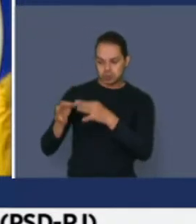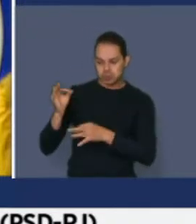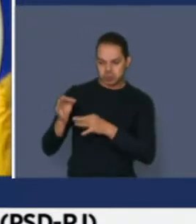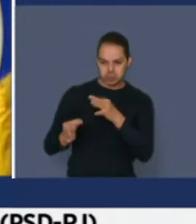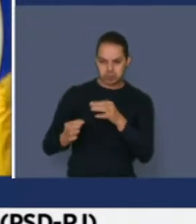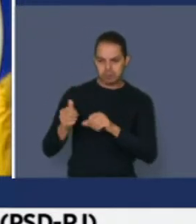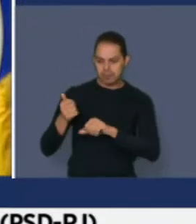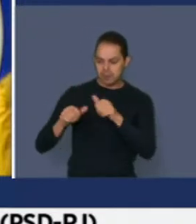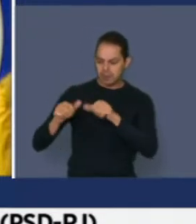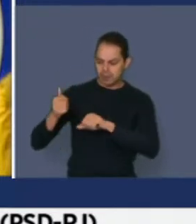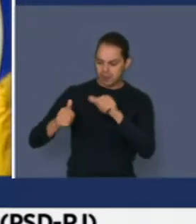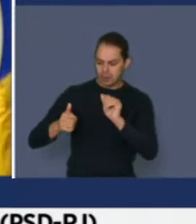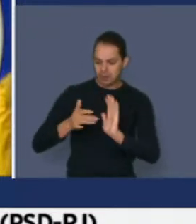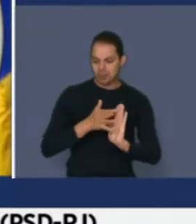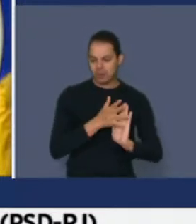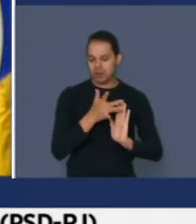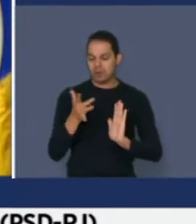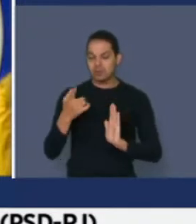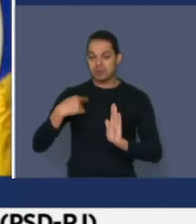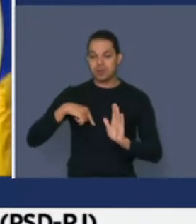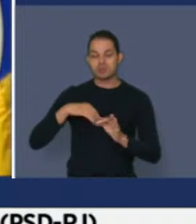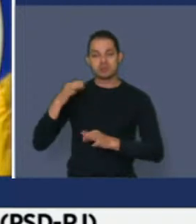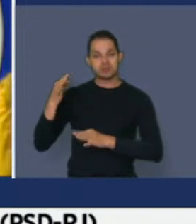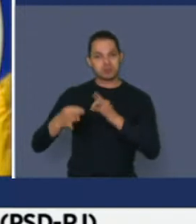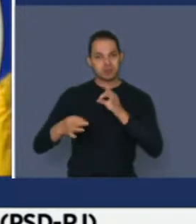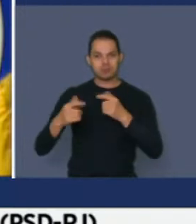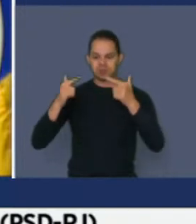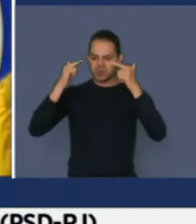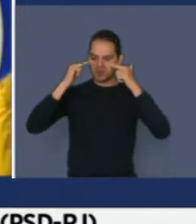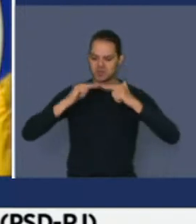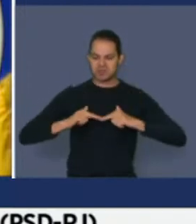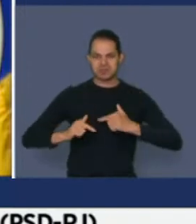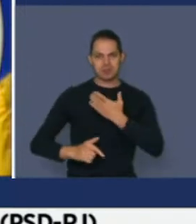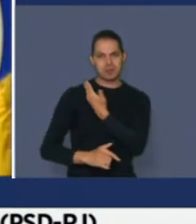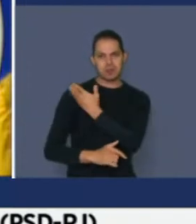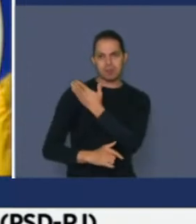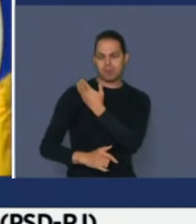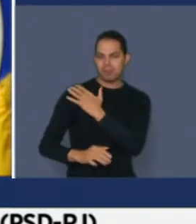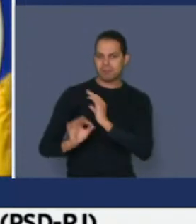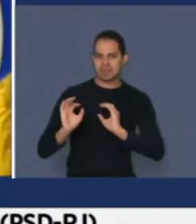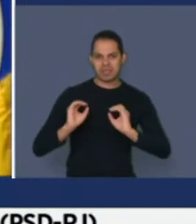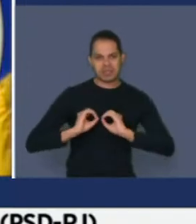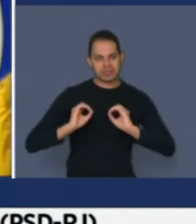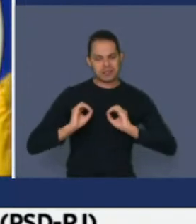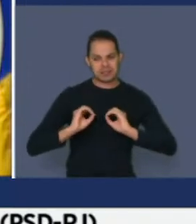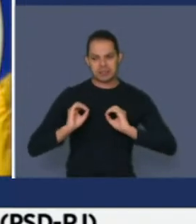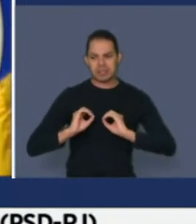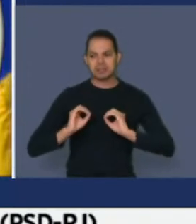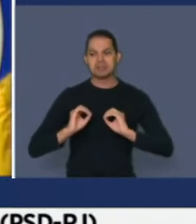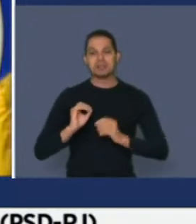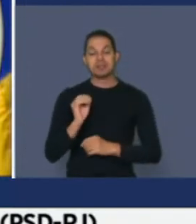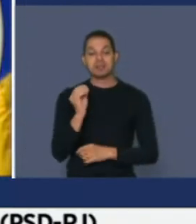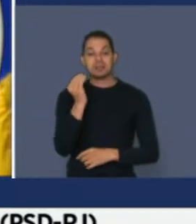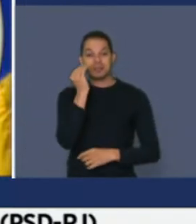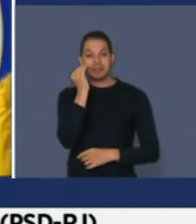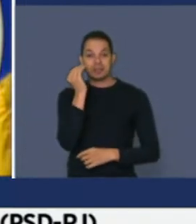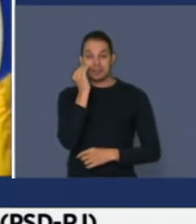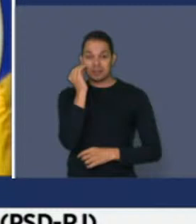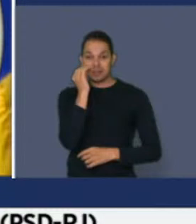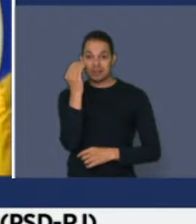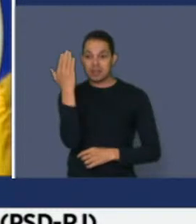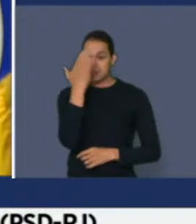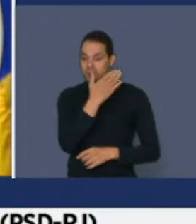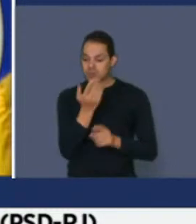processo. Nós julgamos com isenção e tentamos, a todo custo, trazer alguma